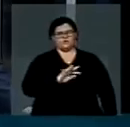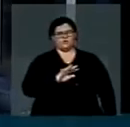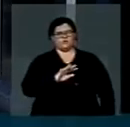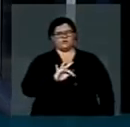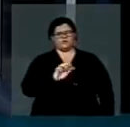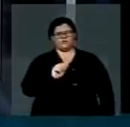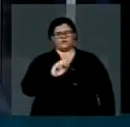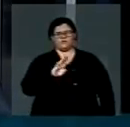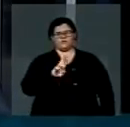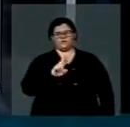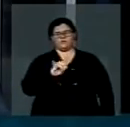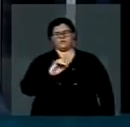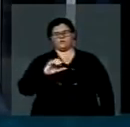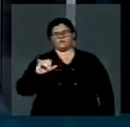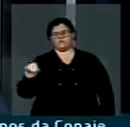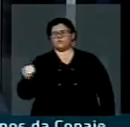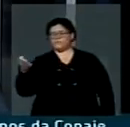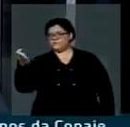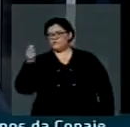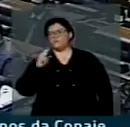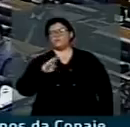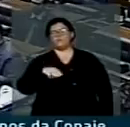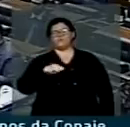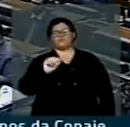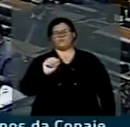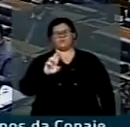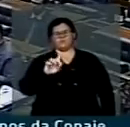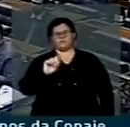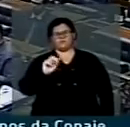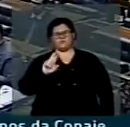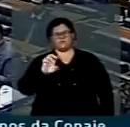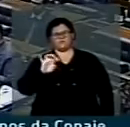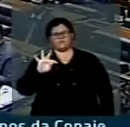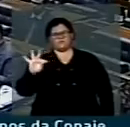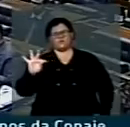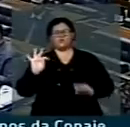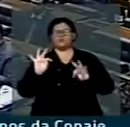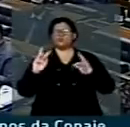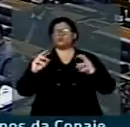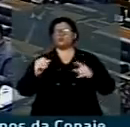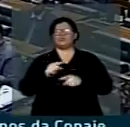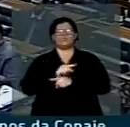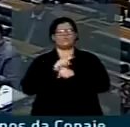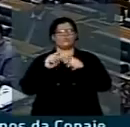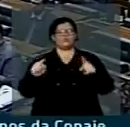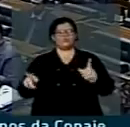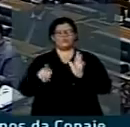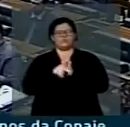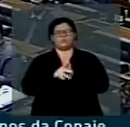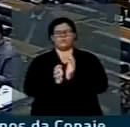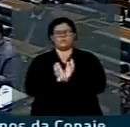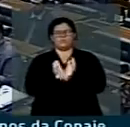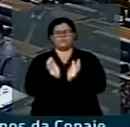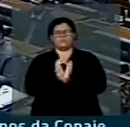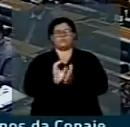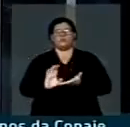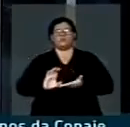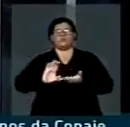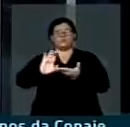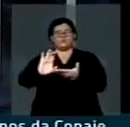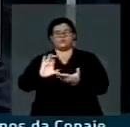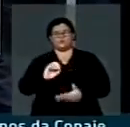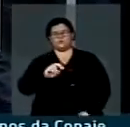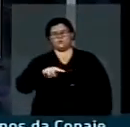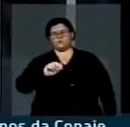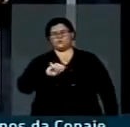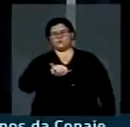Margarete, e também cumprimentar a todos que fazem o Conselho de Jovens Empreendedores, em nome do presidente lá do meu estado de Sergipe, o meu